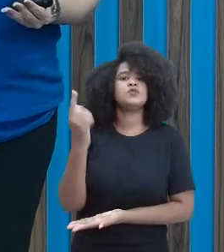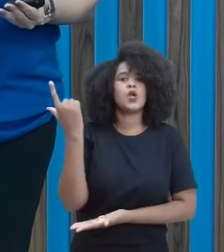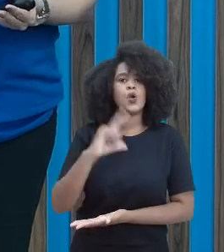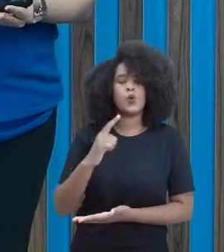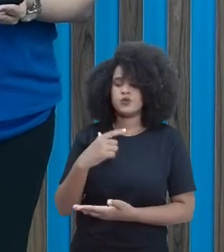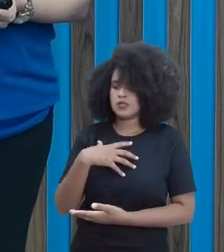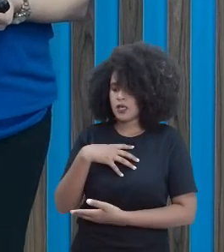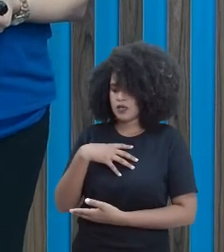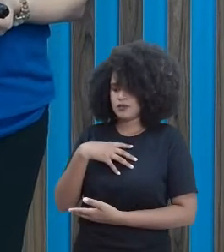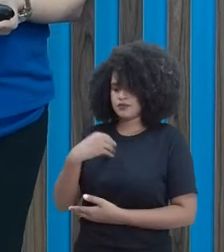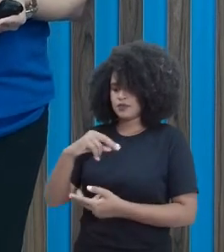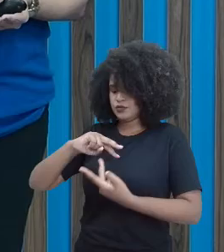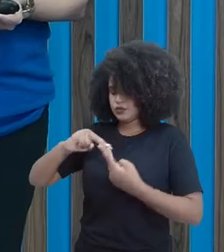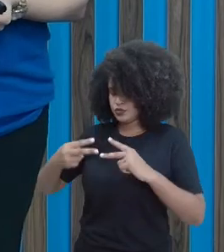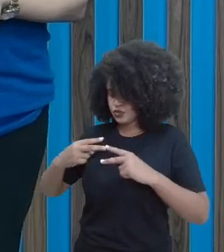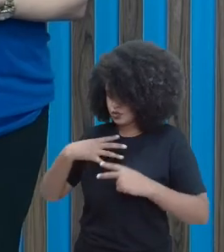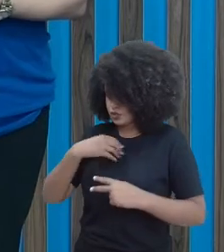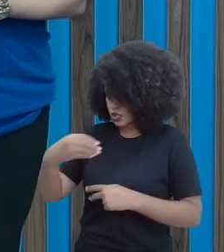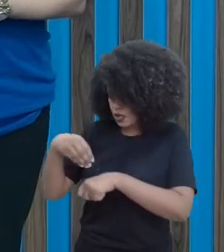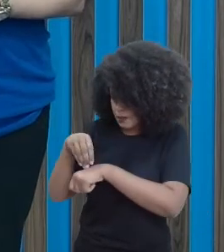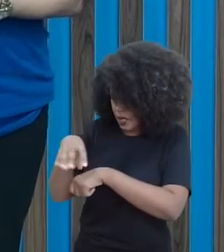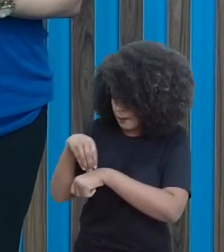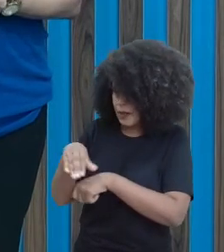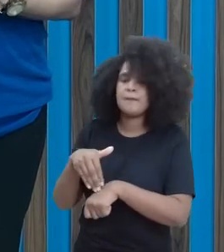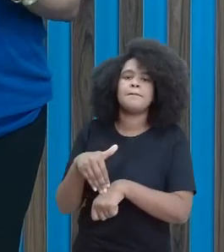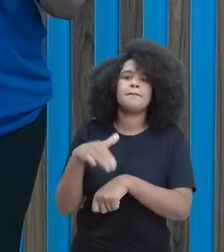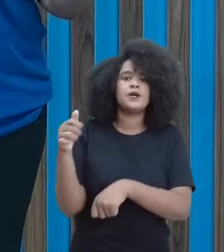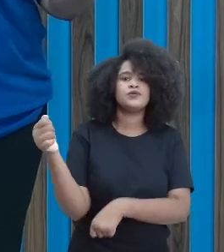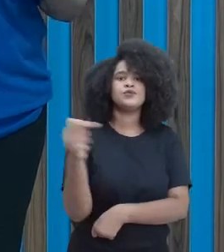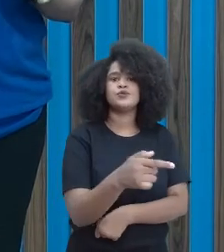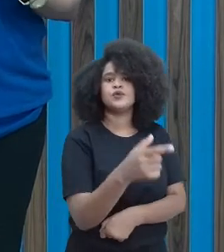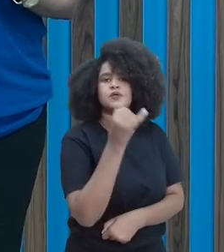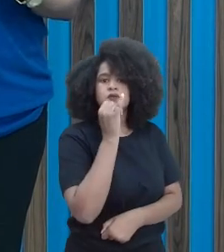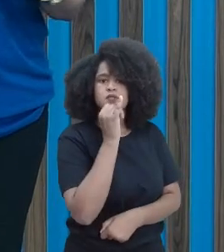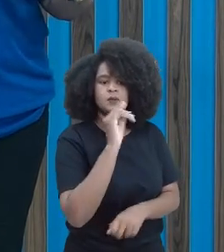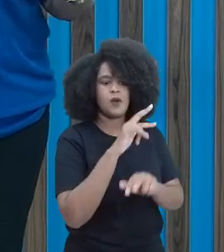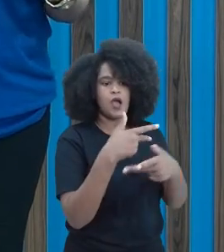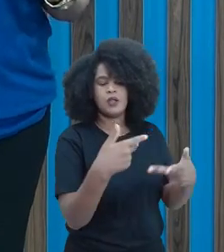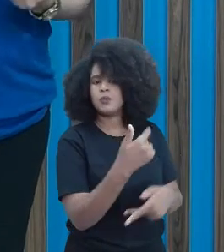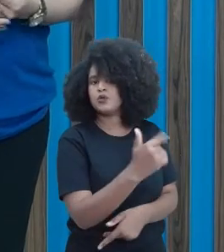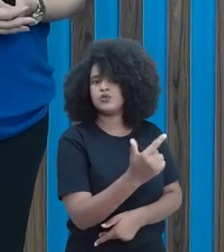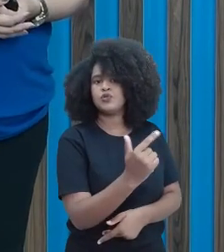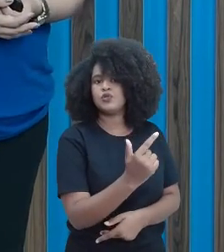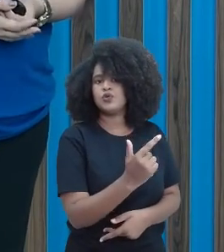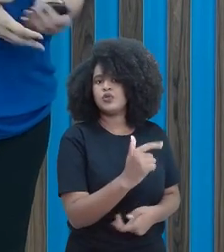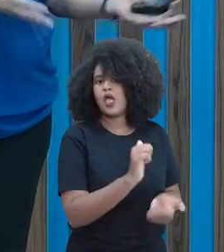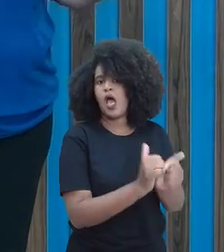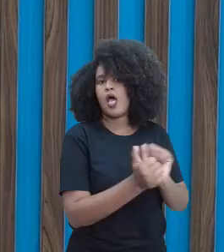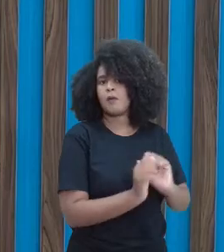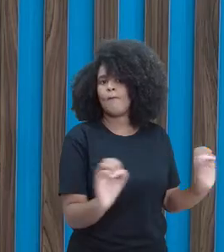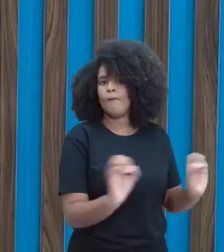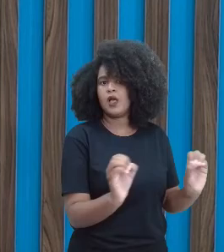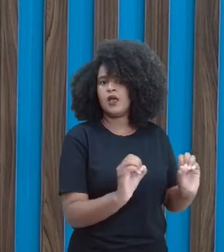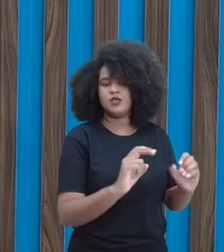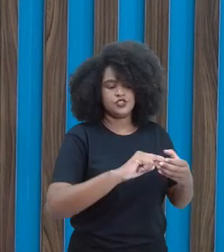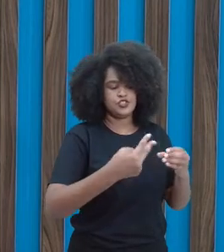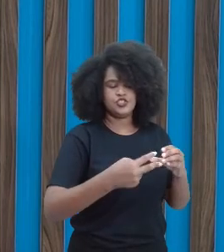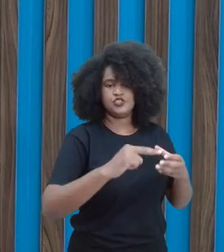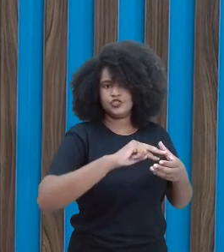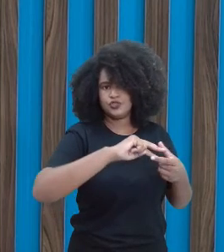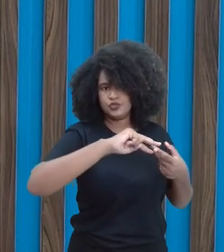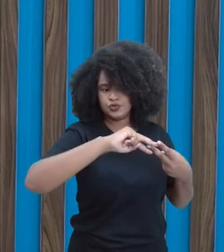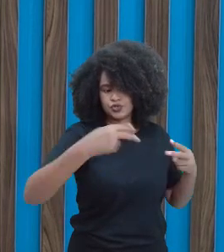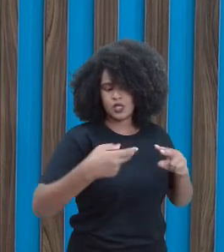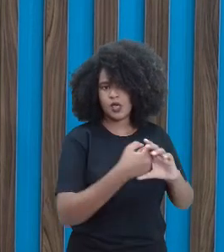passar para frente é muito maior do que a de indivíduos que não tem não herdou, né, na verdade,